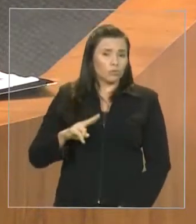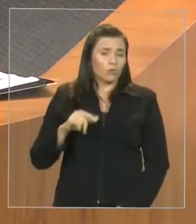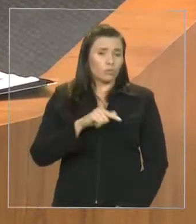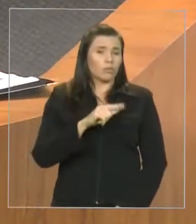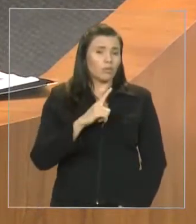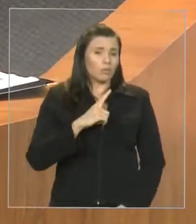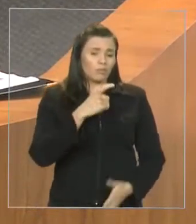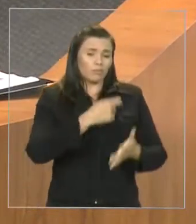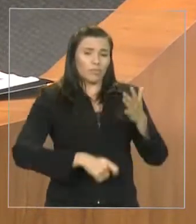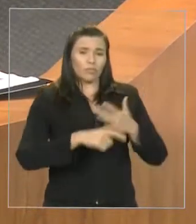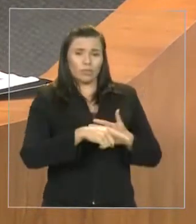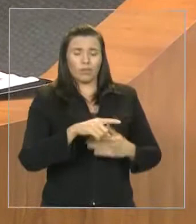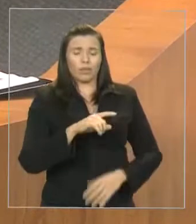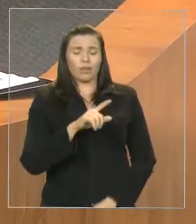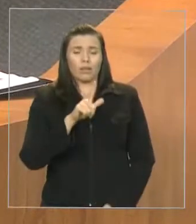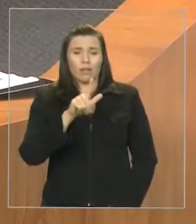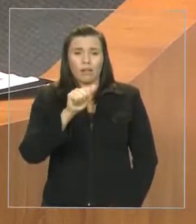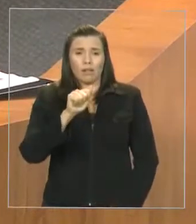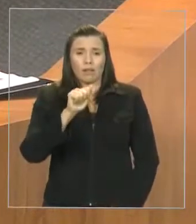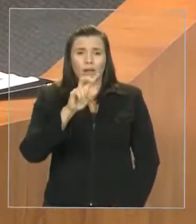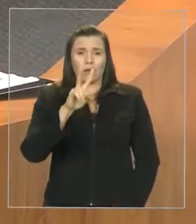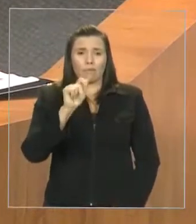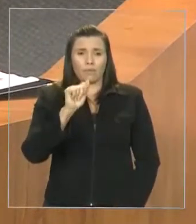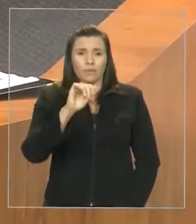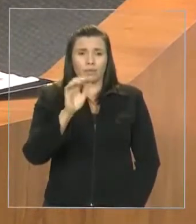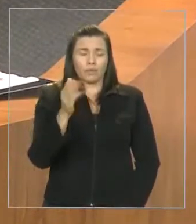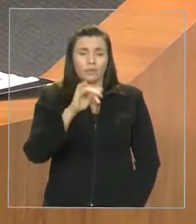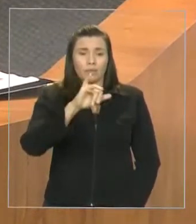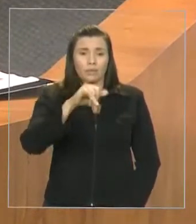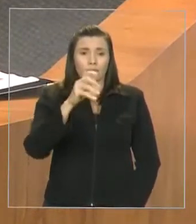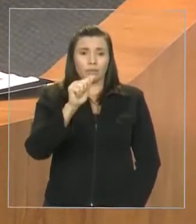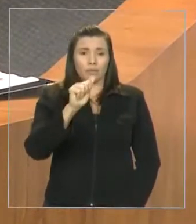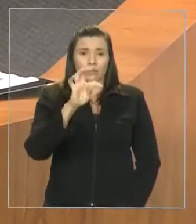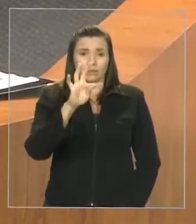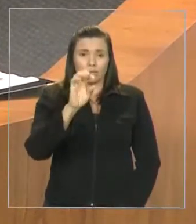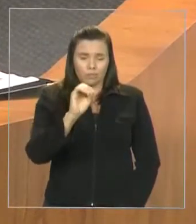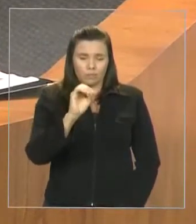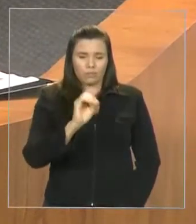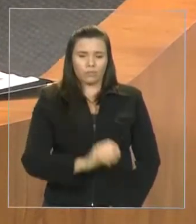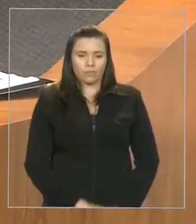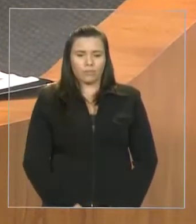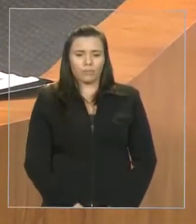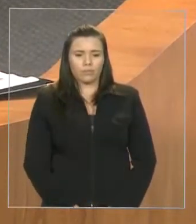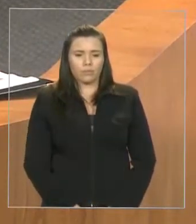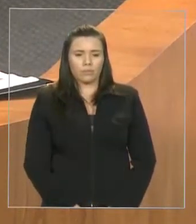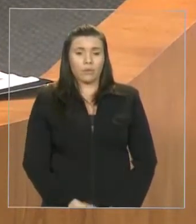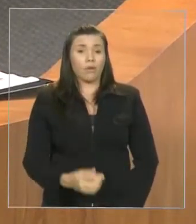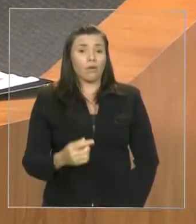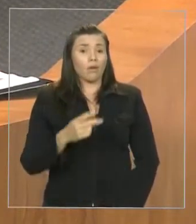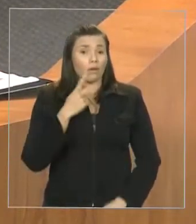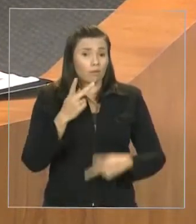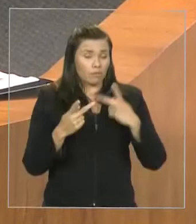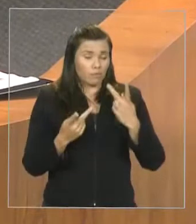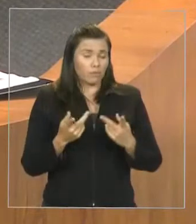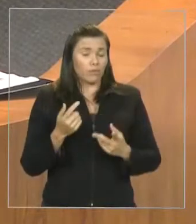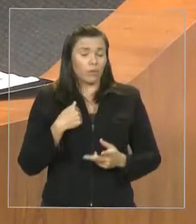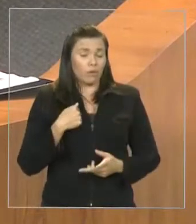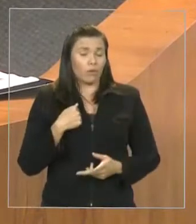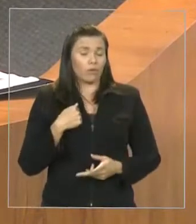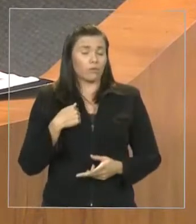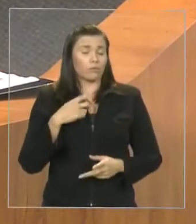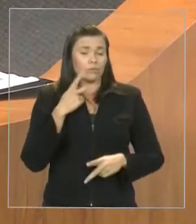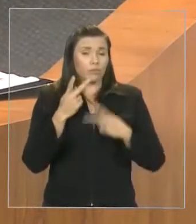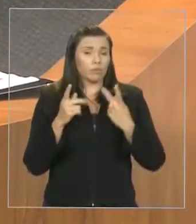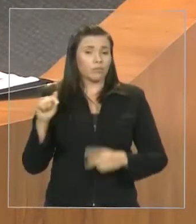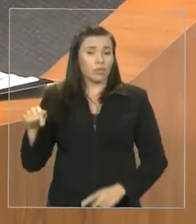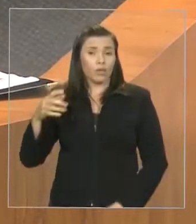Lava Jato, e senhoras e senhores, cabe um parêntese, eu não estou dizendo que o governador Flávio Dino é réu na Lava